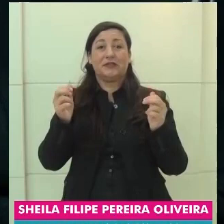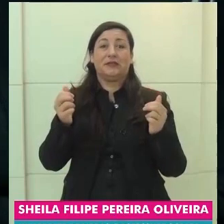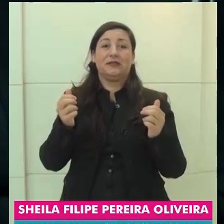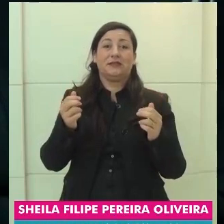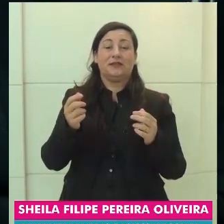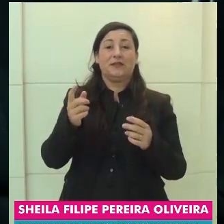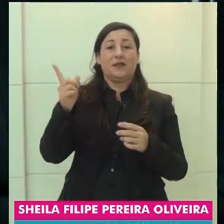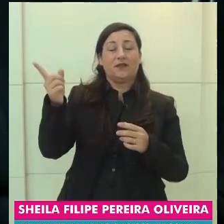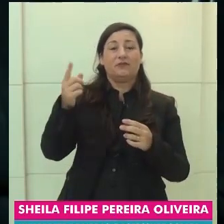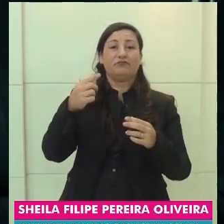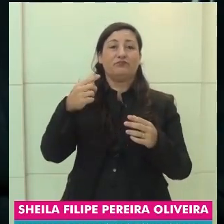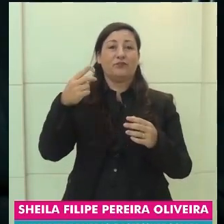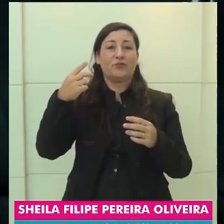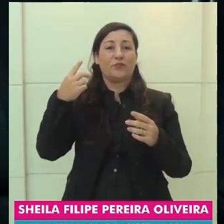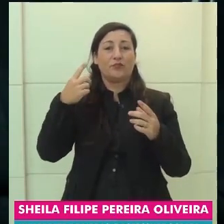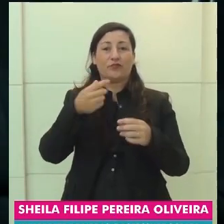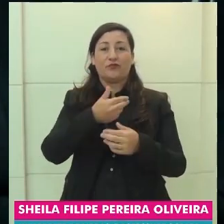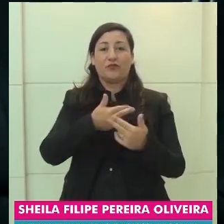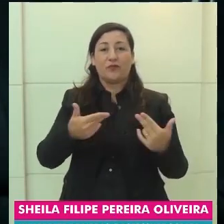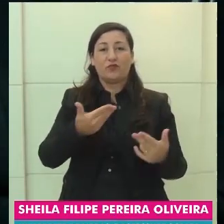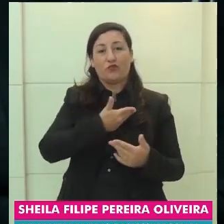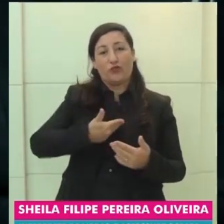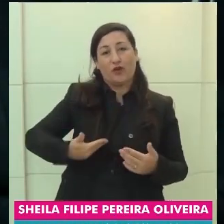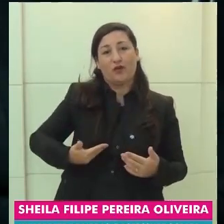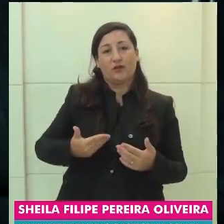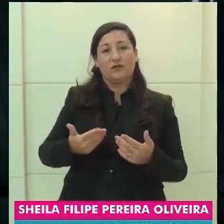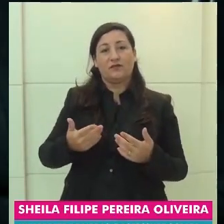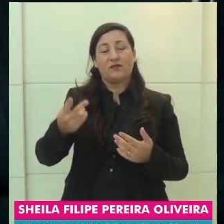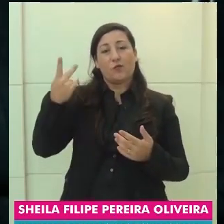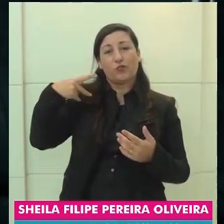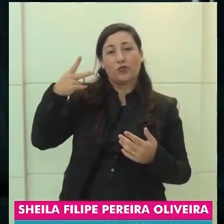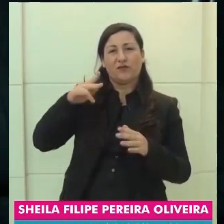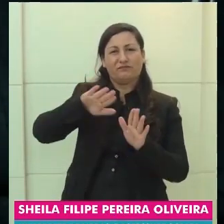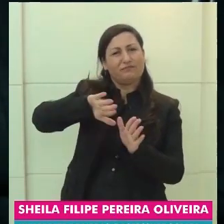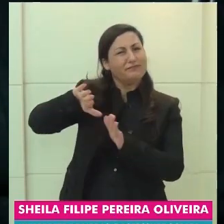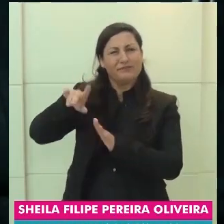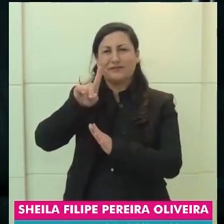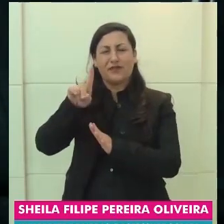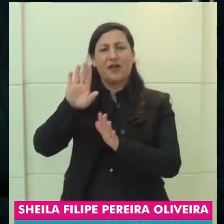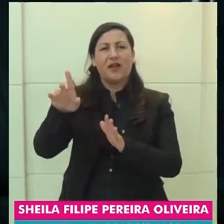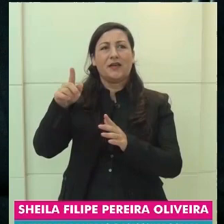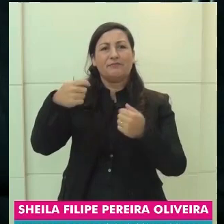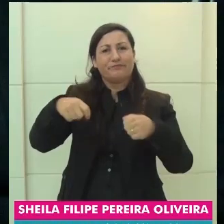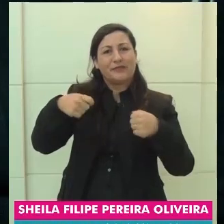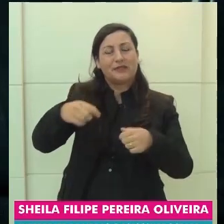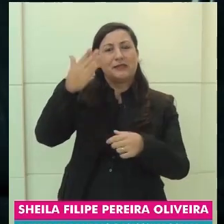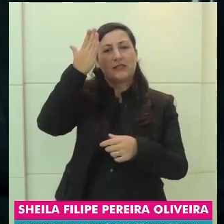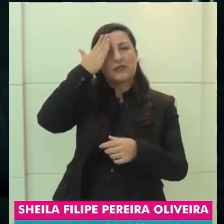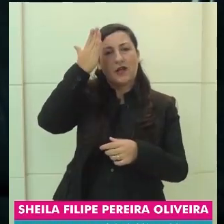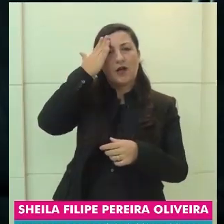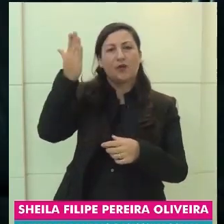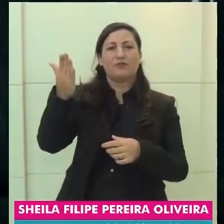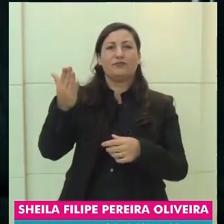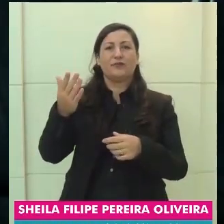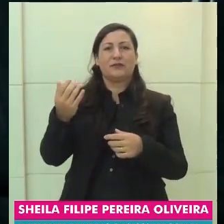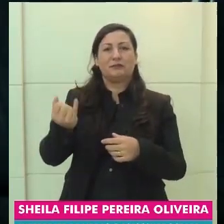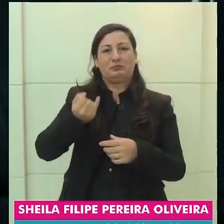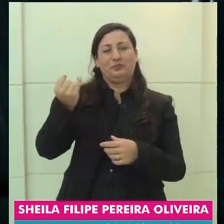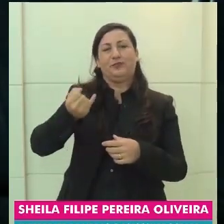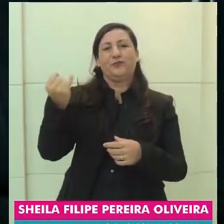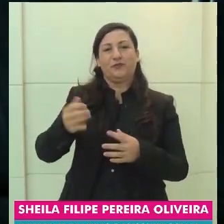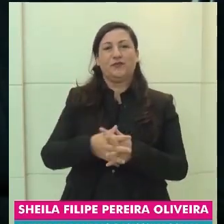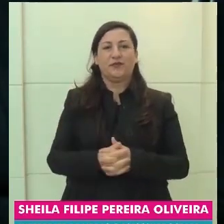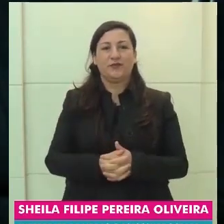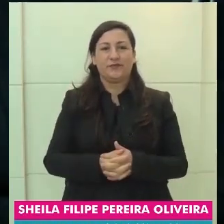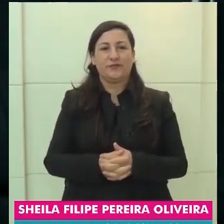atendam essa necessidade. Porque não é uma questão política, é uma questão de necessidade, mesmo de dignidade